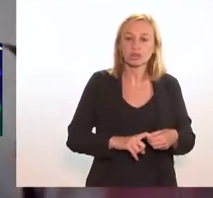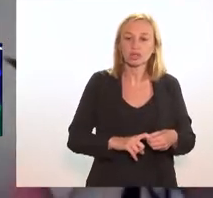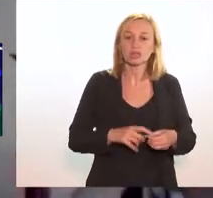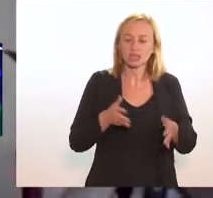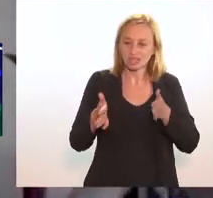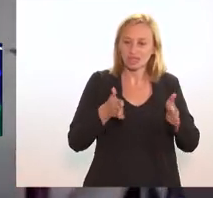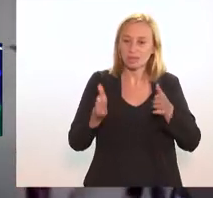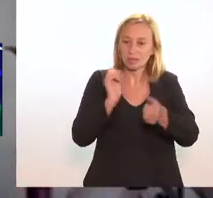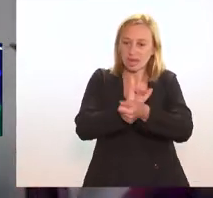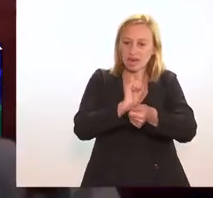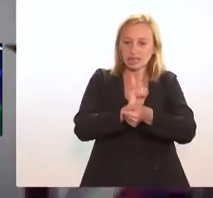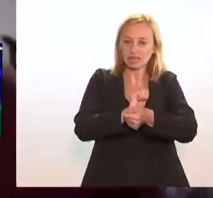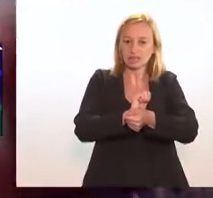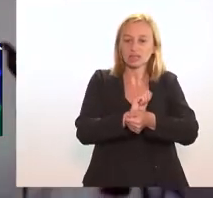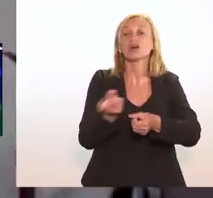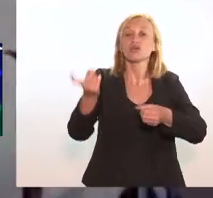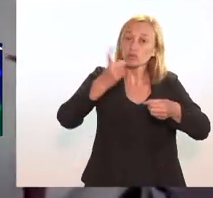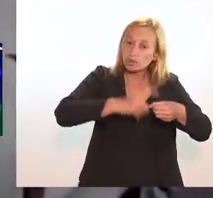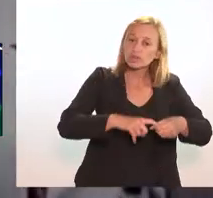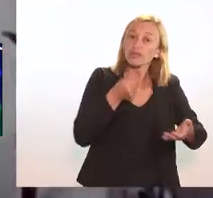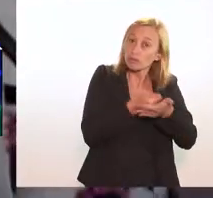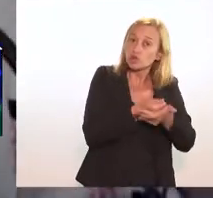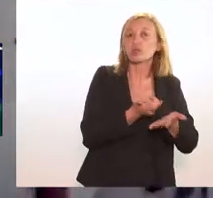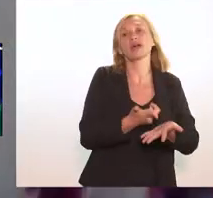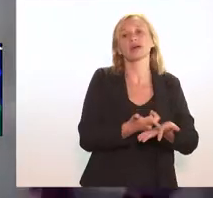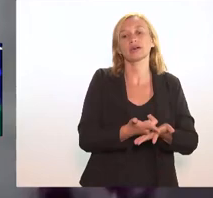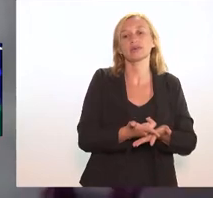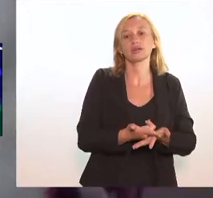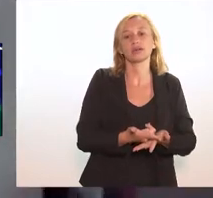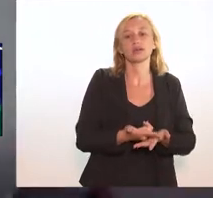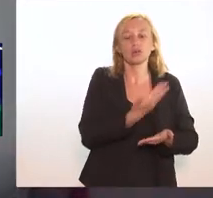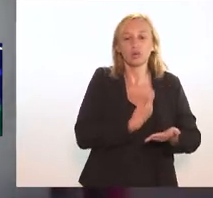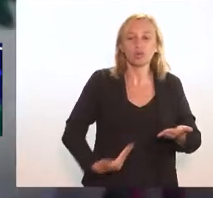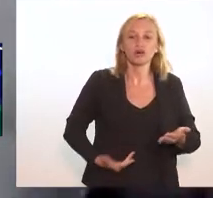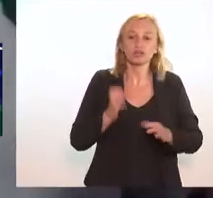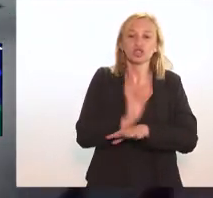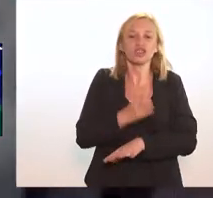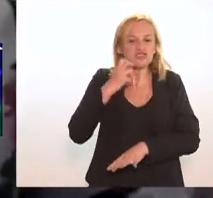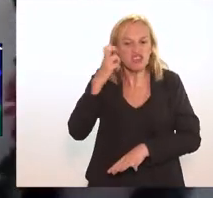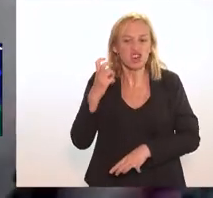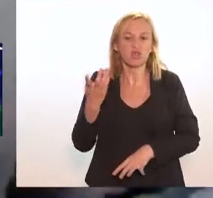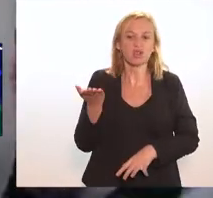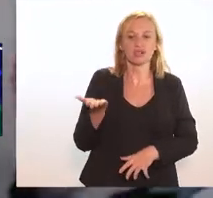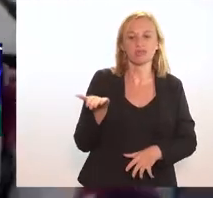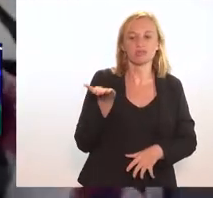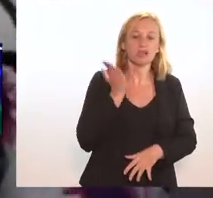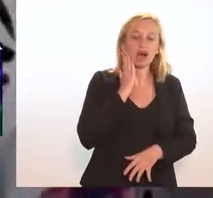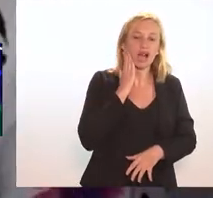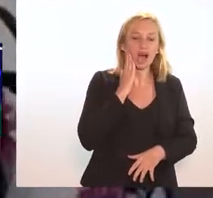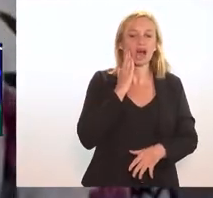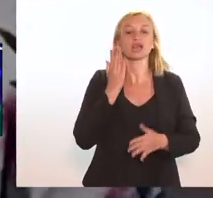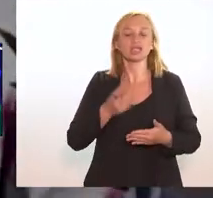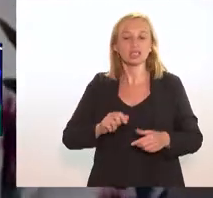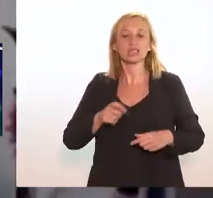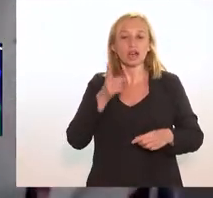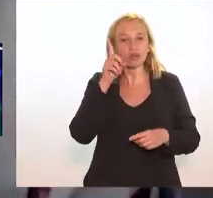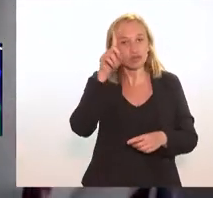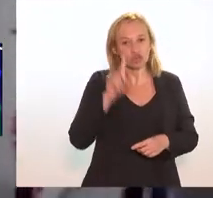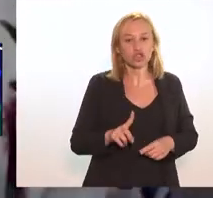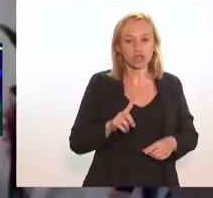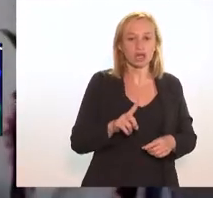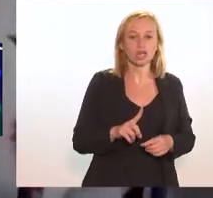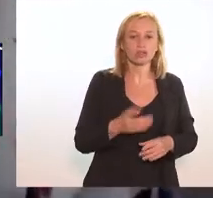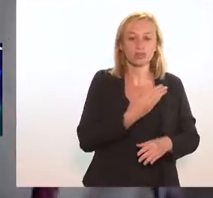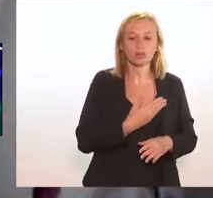essa paralisação, vamos voltar e vamos cobrar, para ver se o governo do Estado toma vergonha na cara e dá o direito do funcionário público, que é